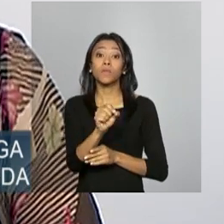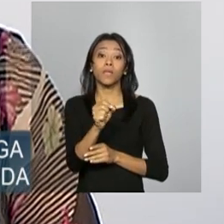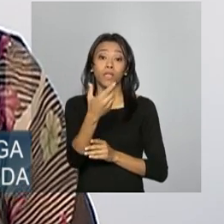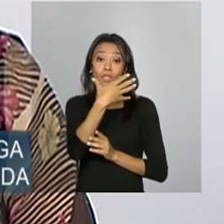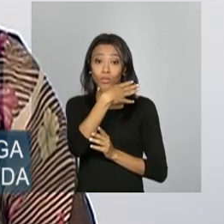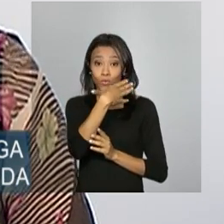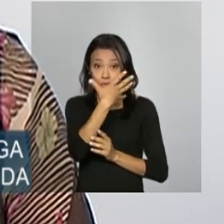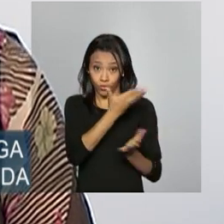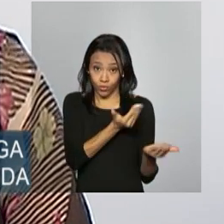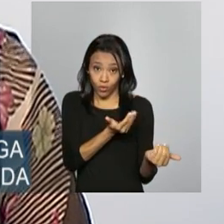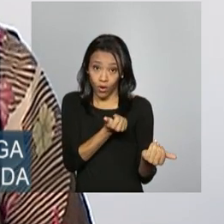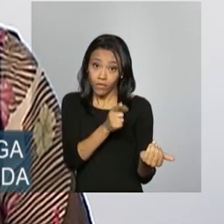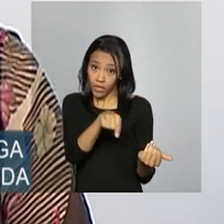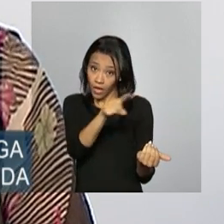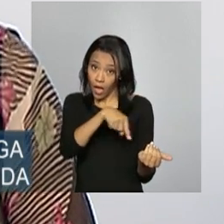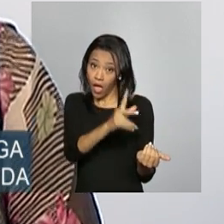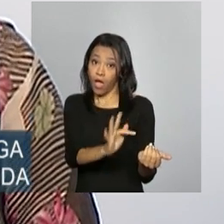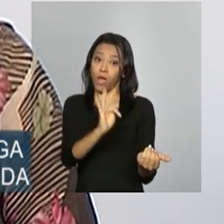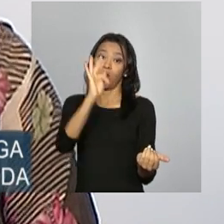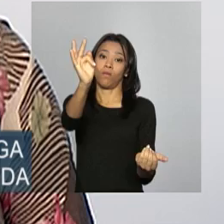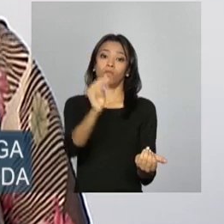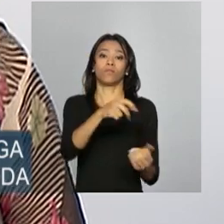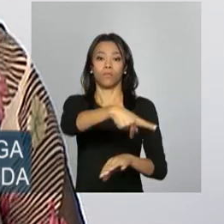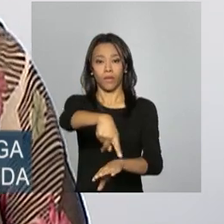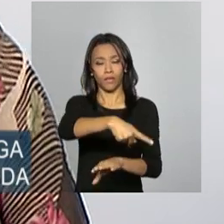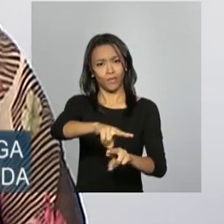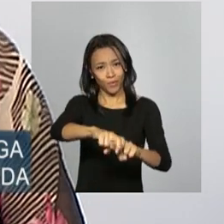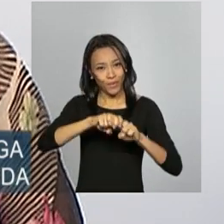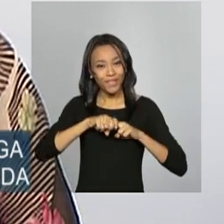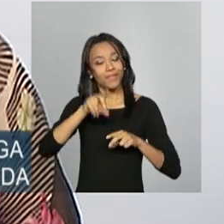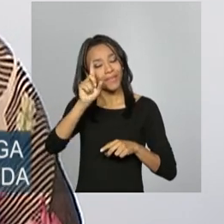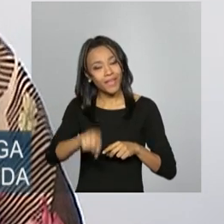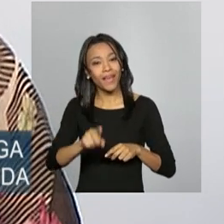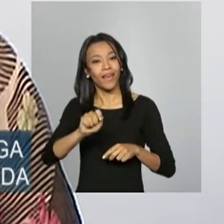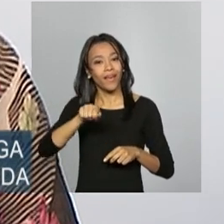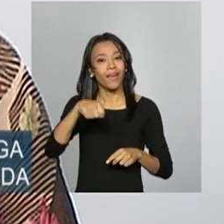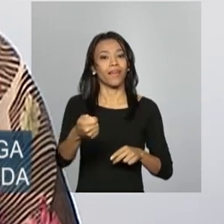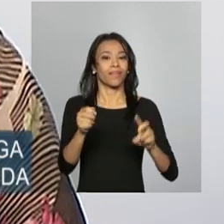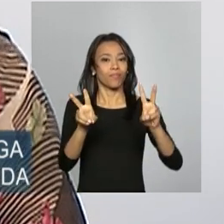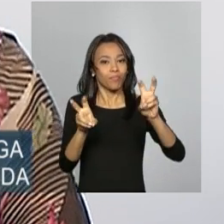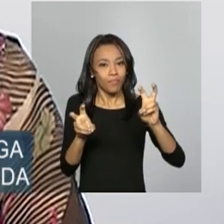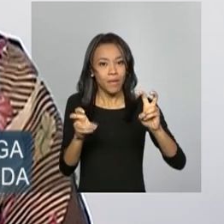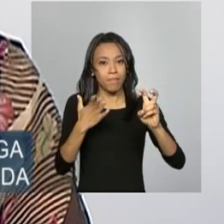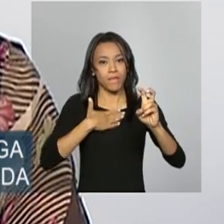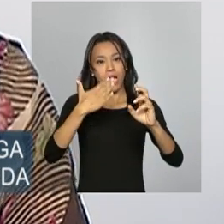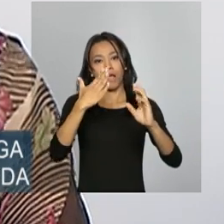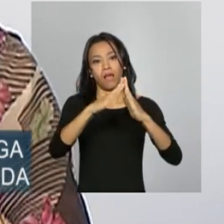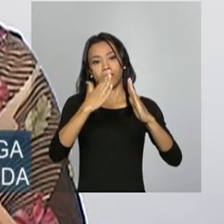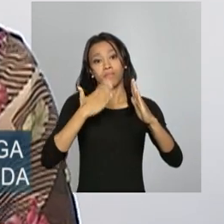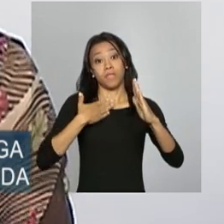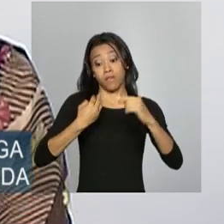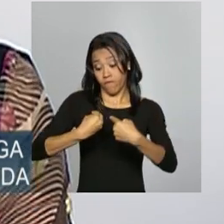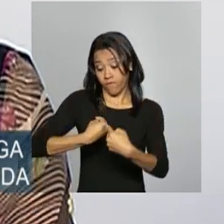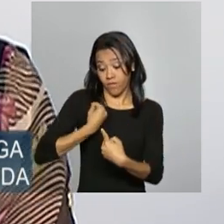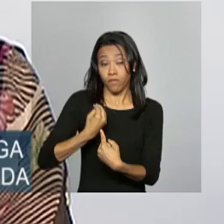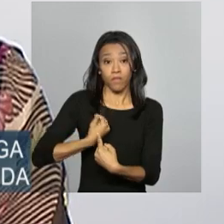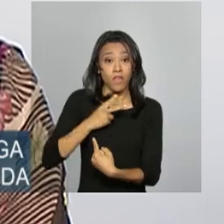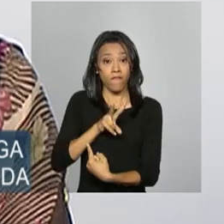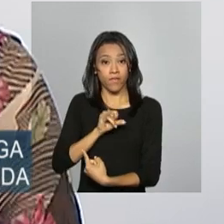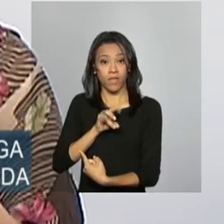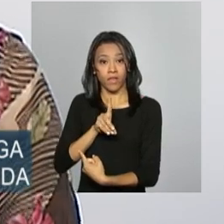são o futuro desse país. Por isso ele chama Minha Casa Minha Vida. Vida é